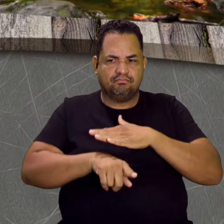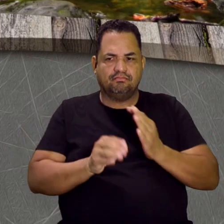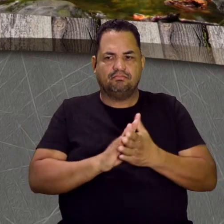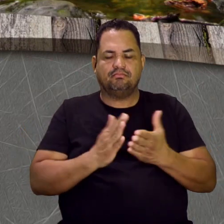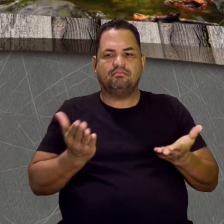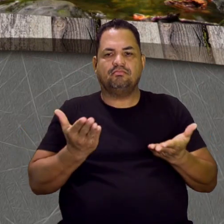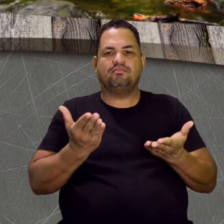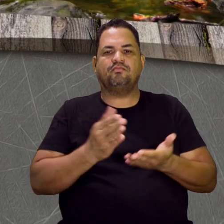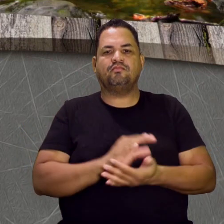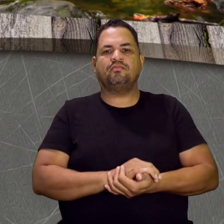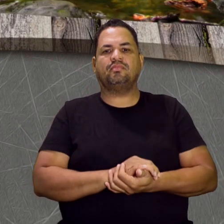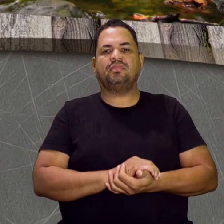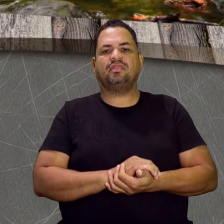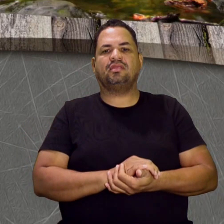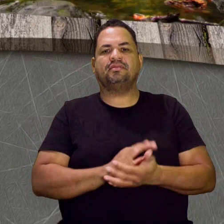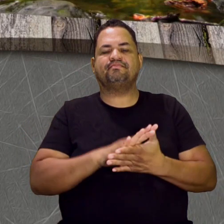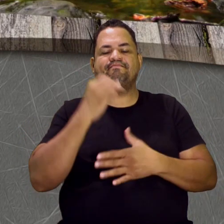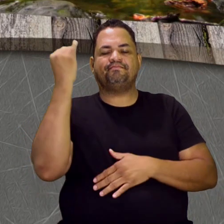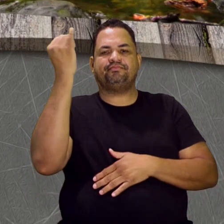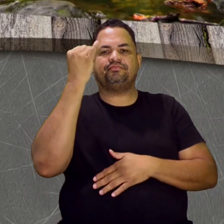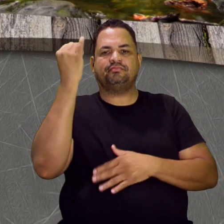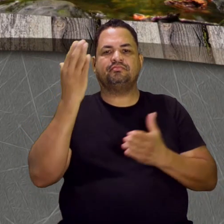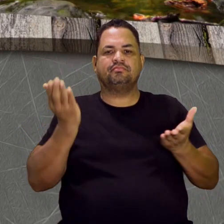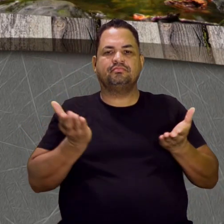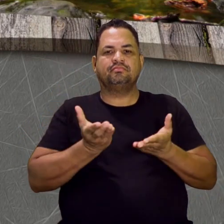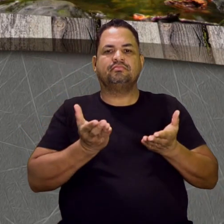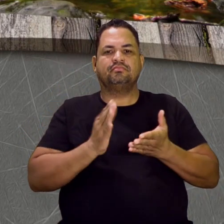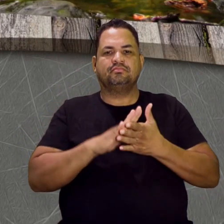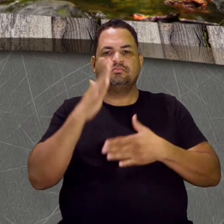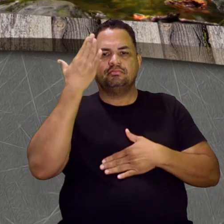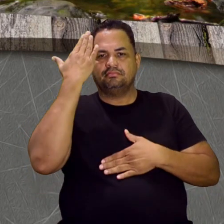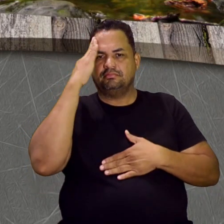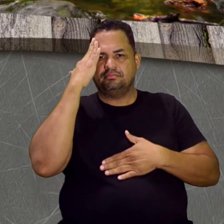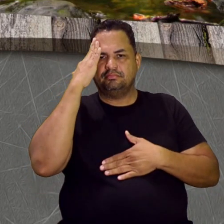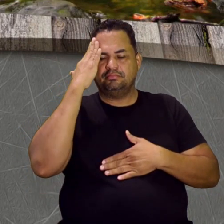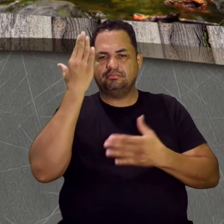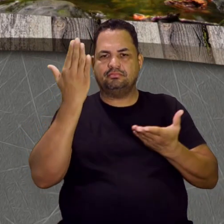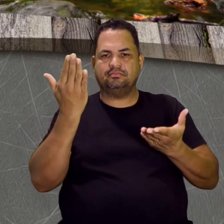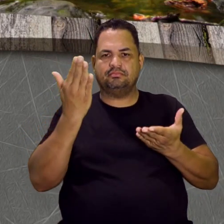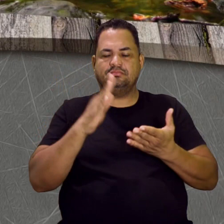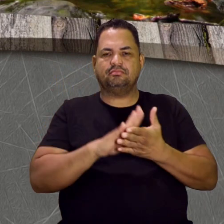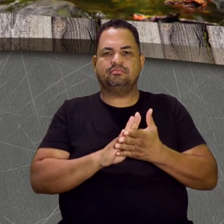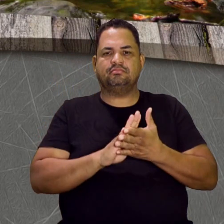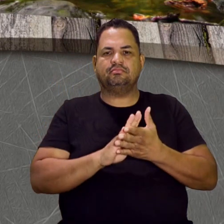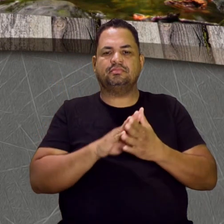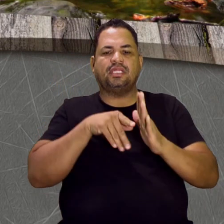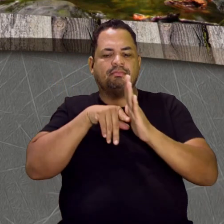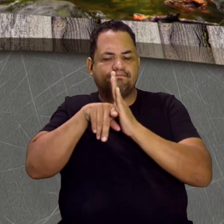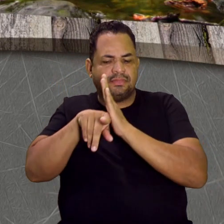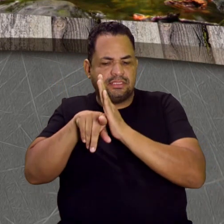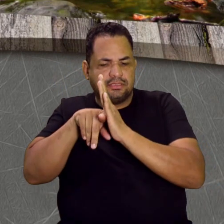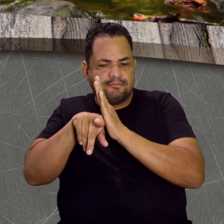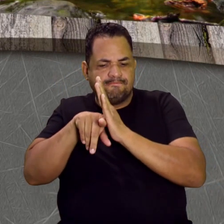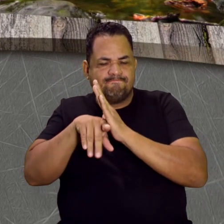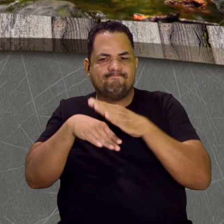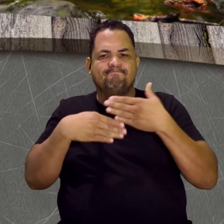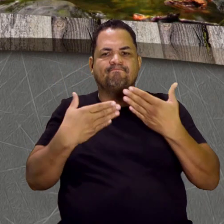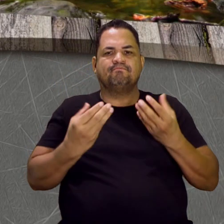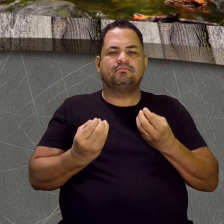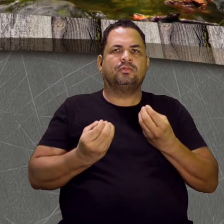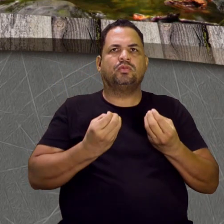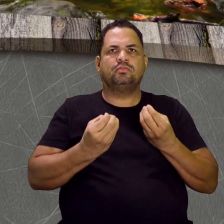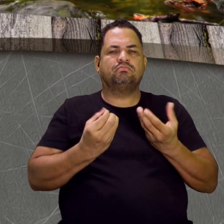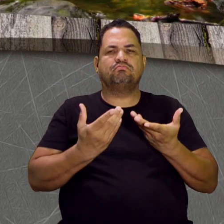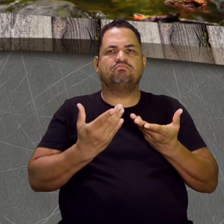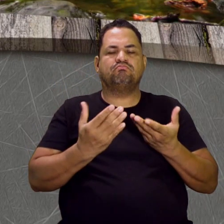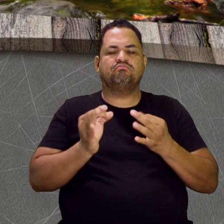bom? Uma coisa que vai ser muito importante hoje é a gente entender a importância da pesquisa, né? Inclusive, a